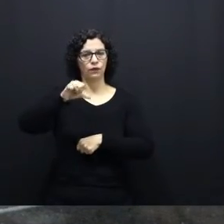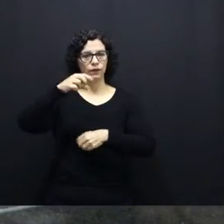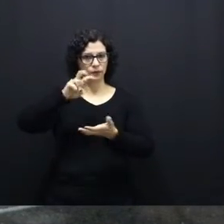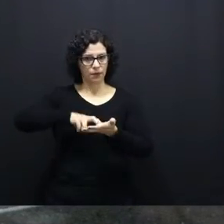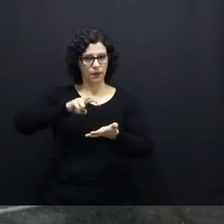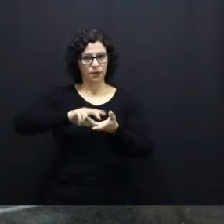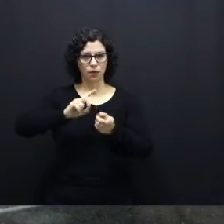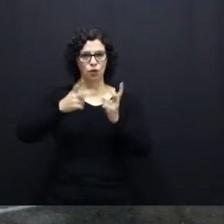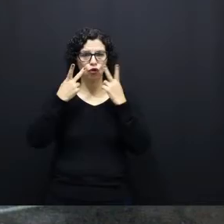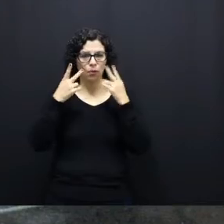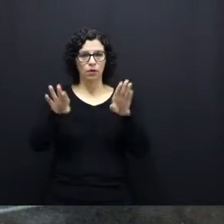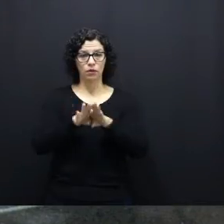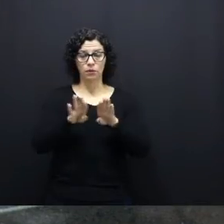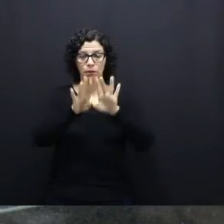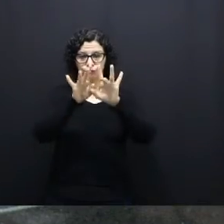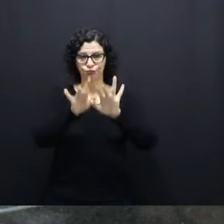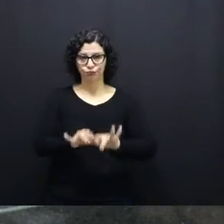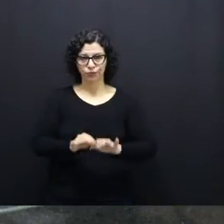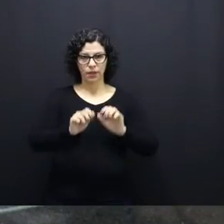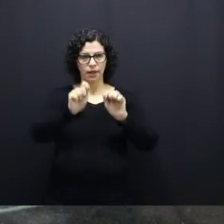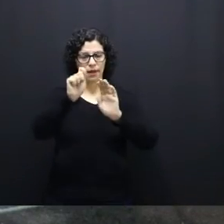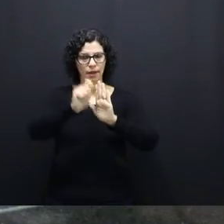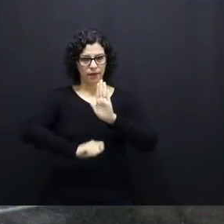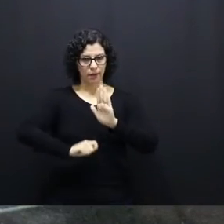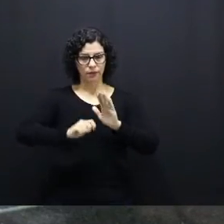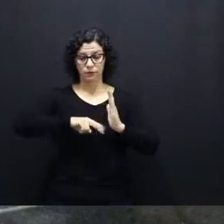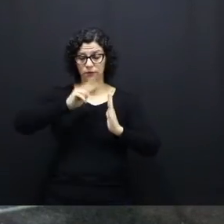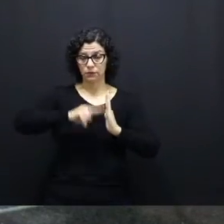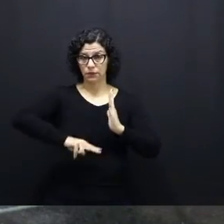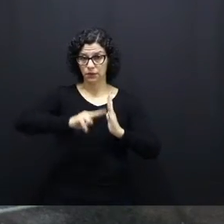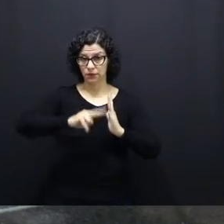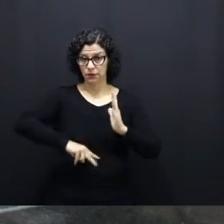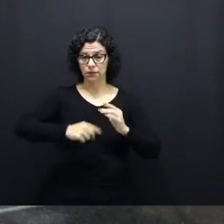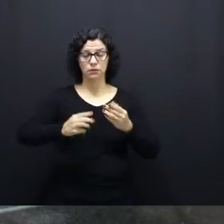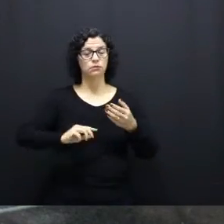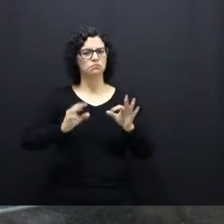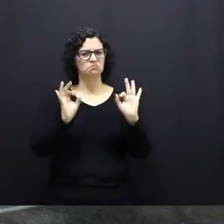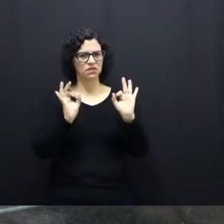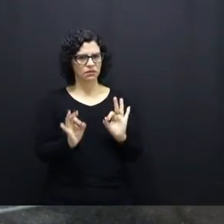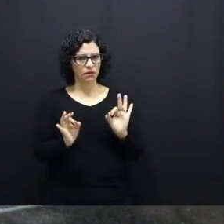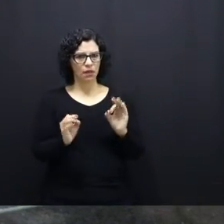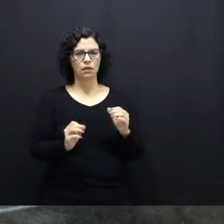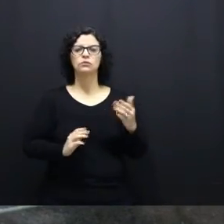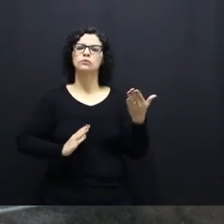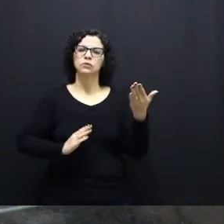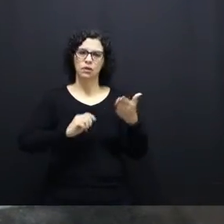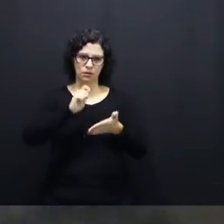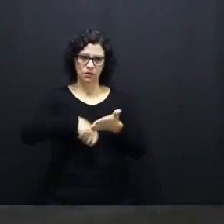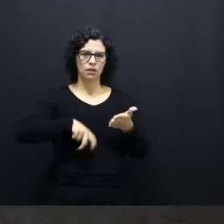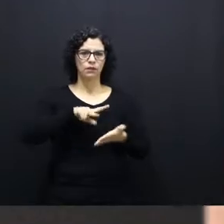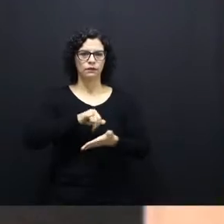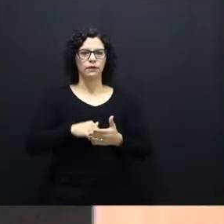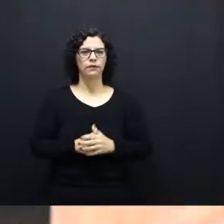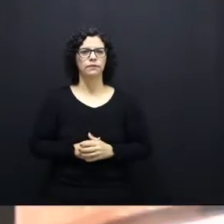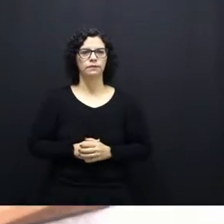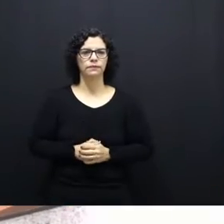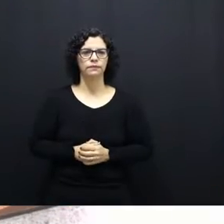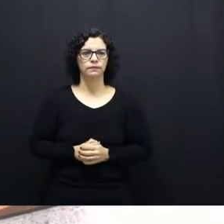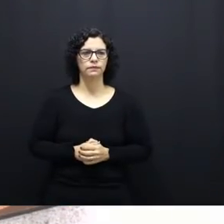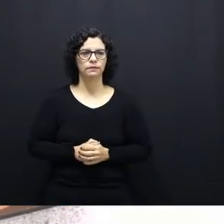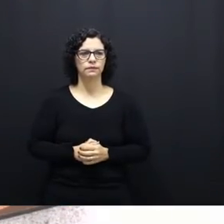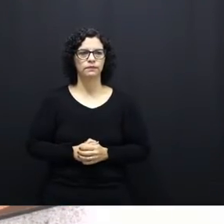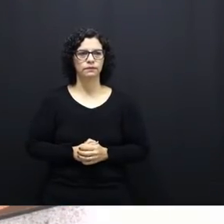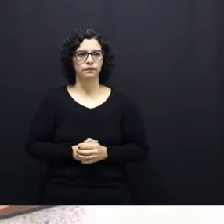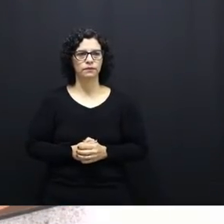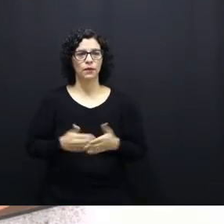para constar foi digitado a presente ata que depois de lida e estando conforme vai devidamente assinada o que